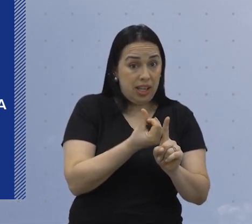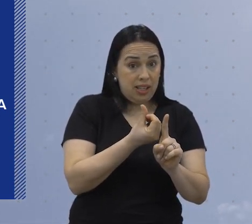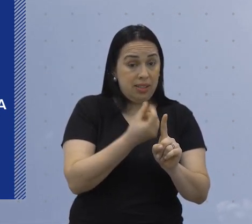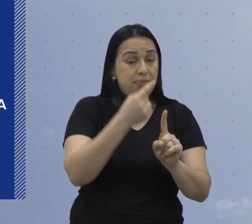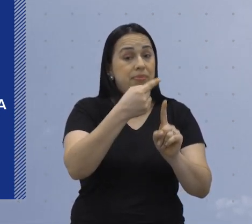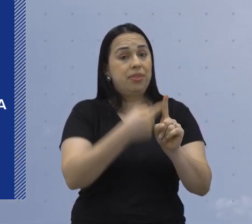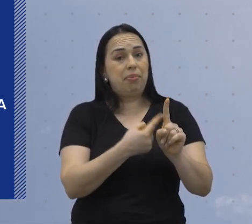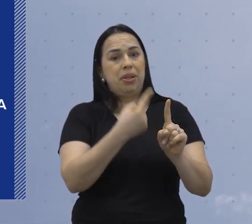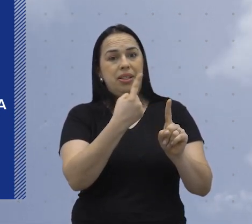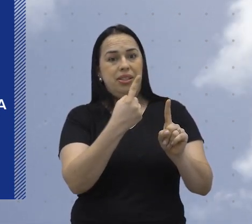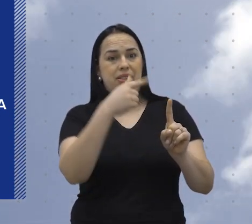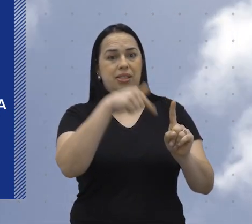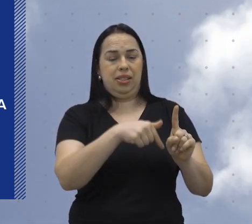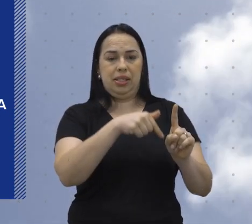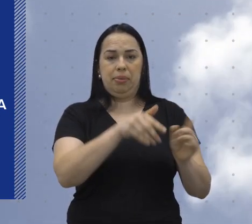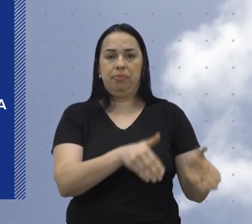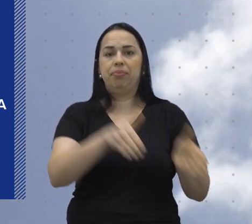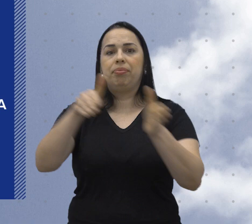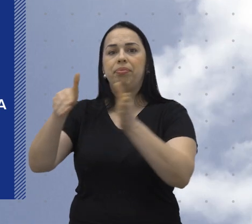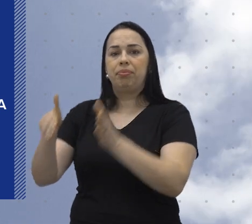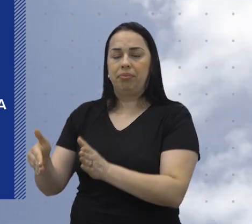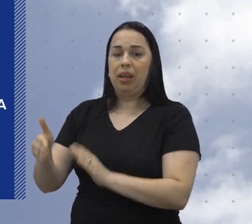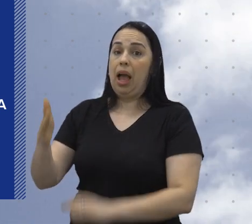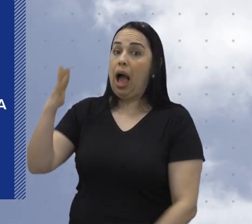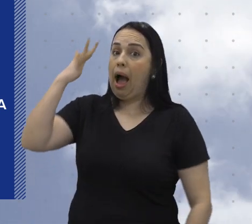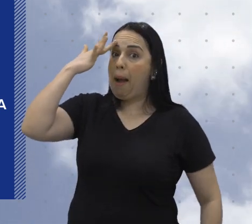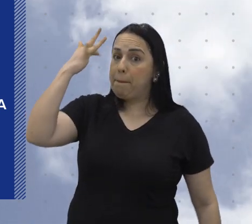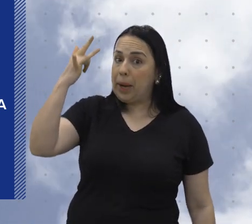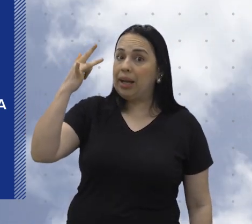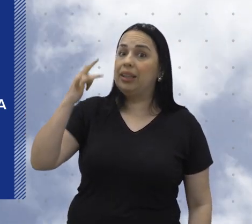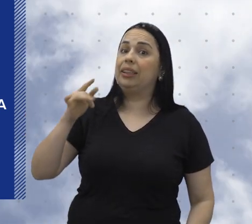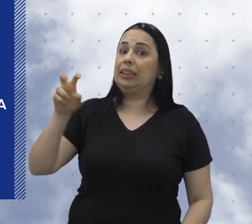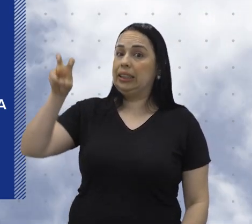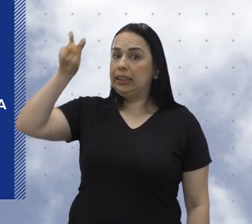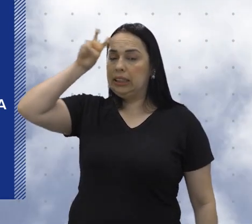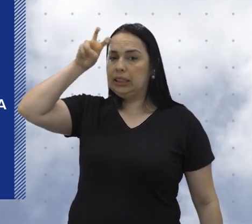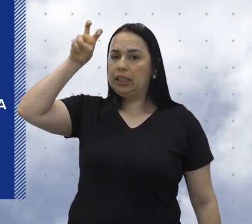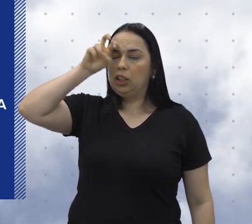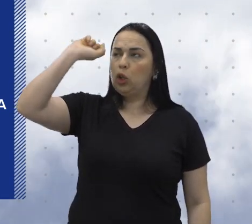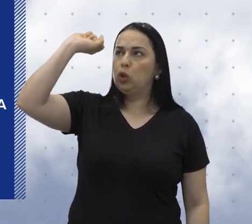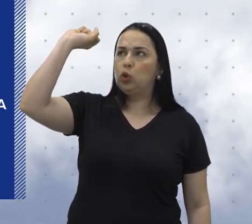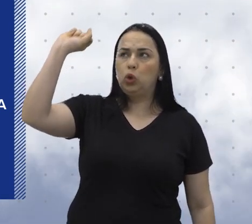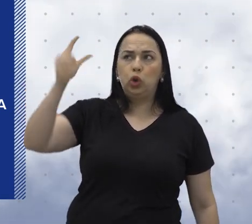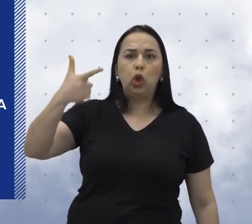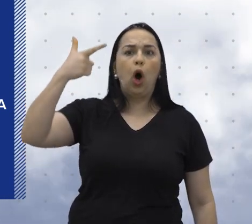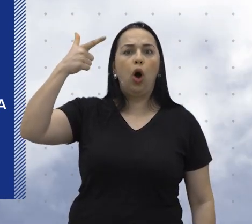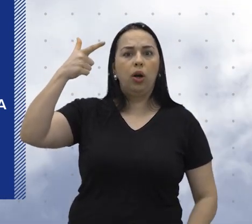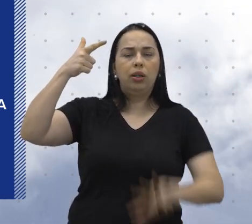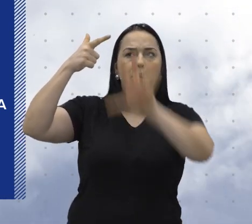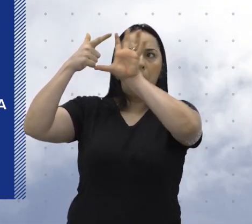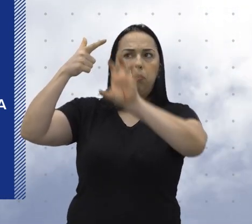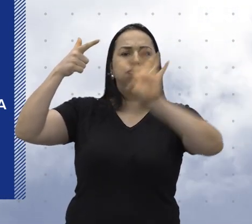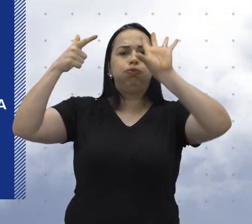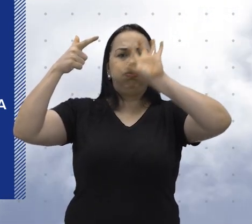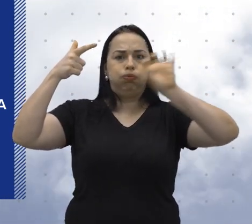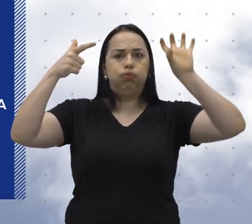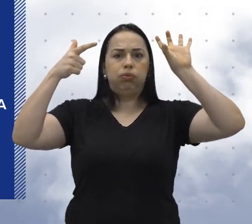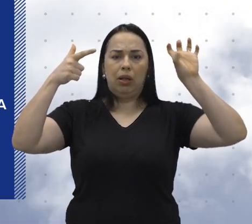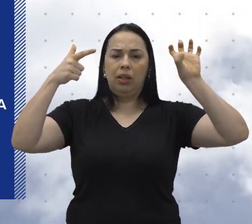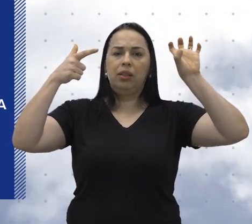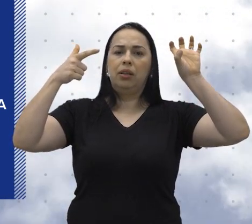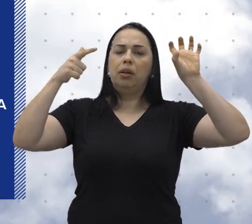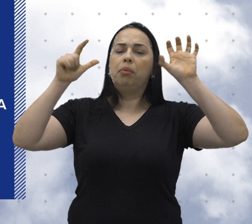de 26 e a mínima de 17. Já amanhã, quinta-feira, o sol aparece com mais nuvens no céu.